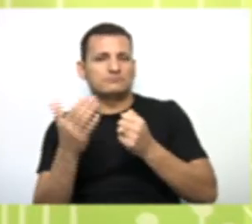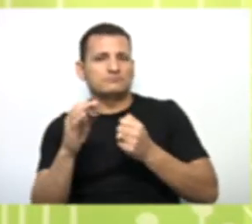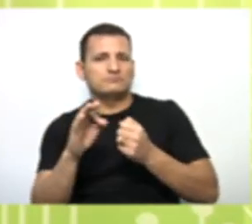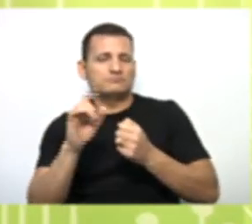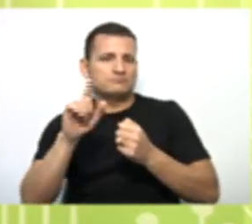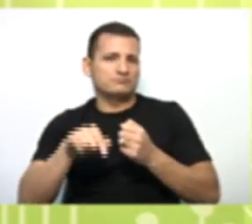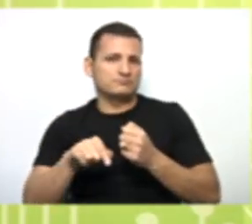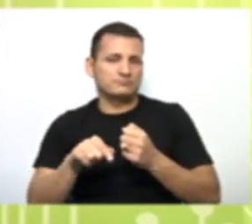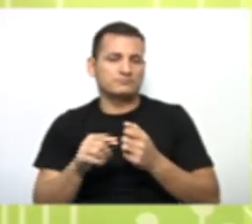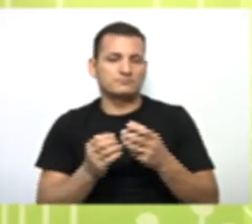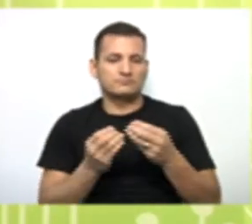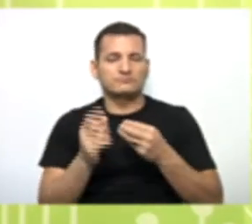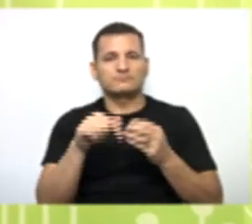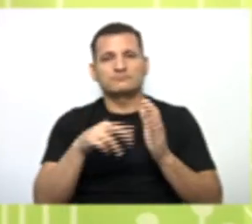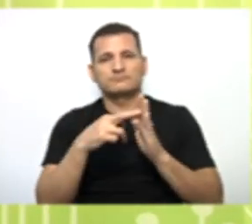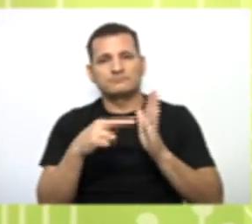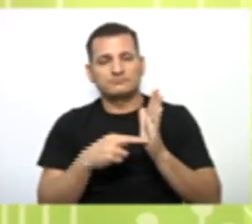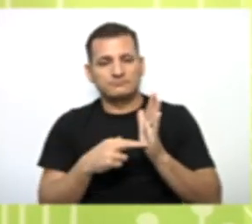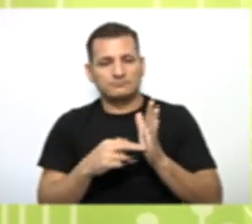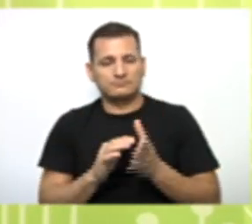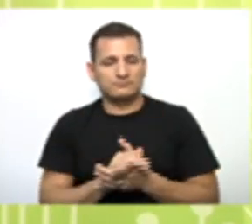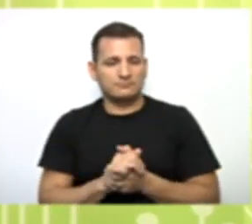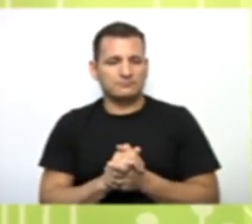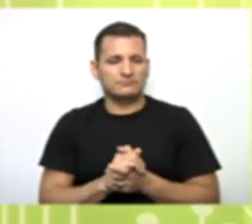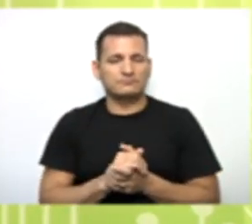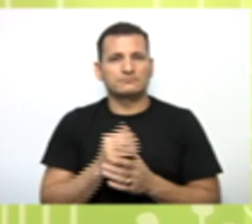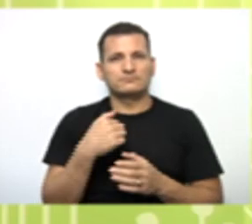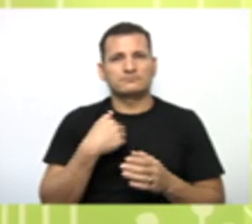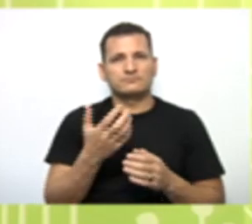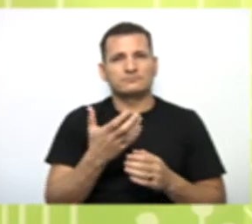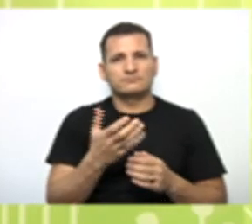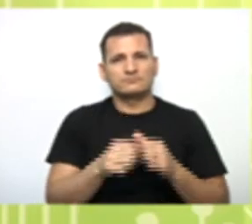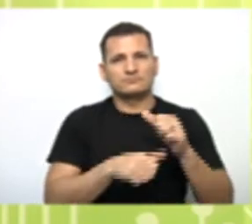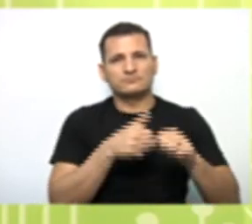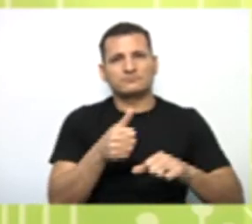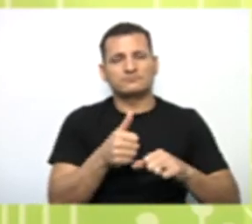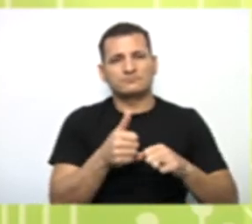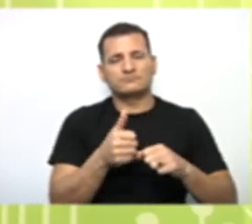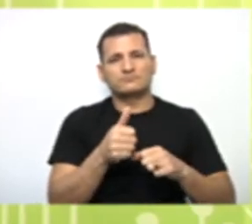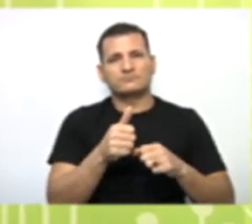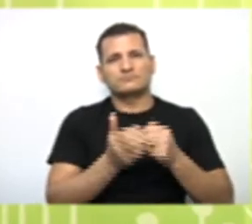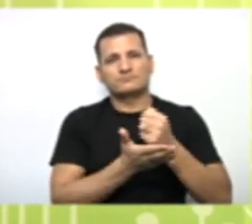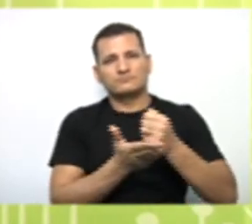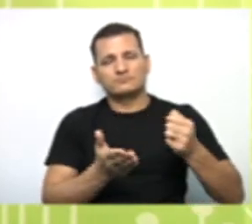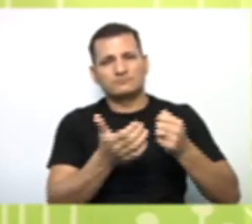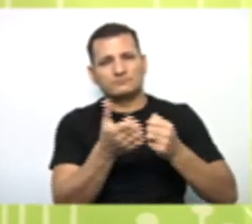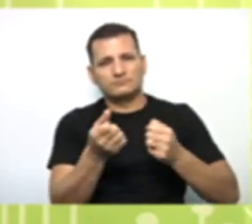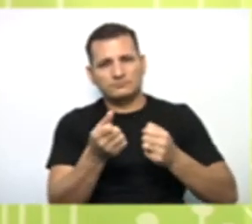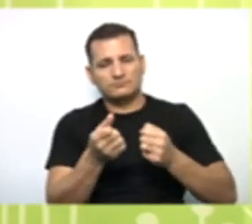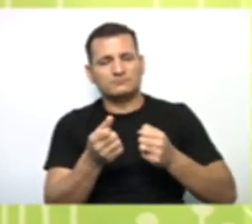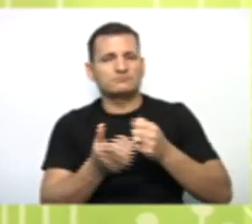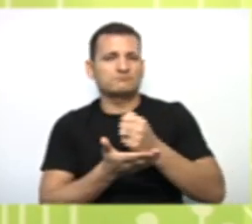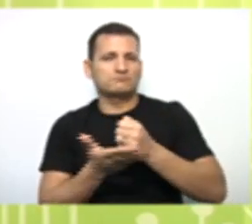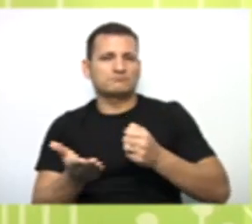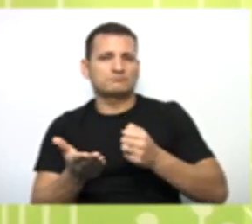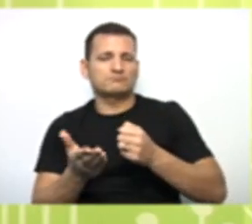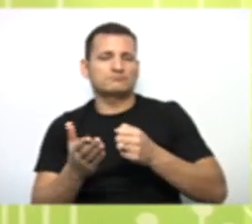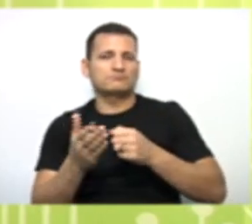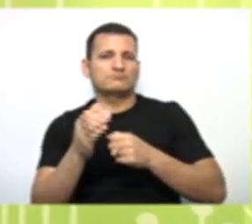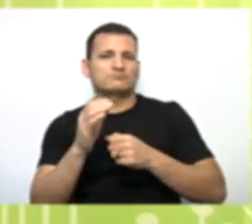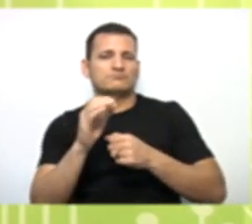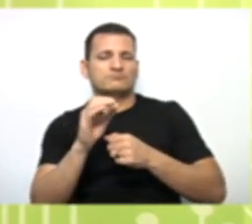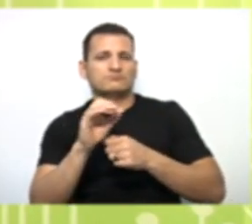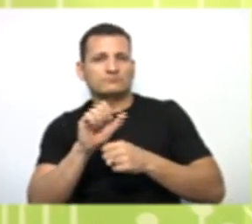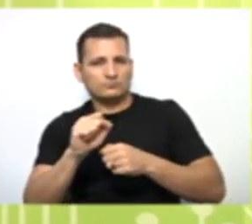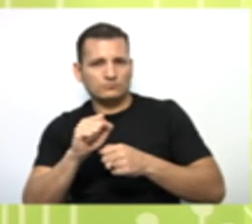que funciona. Essa é a regrinha. Eu quero transformar hexadecimal para octal. Eu transformo o hexadecimal para binário